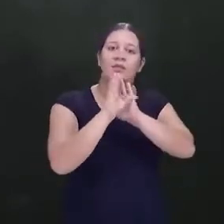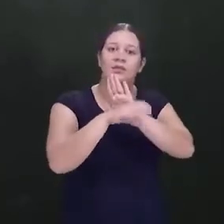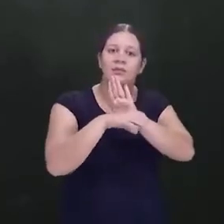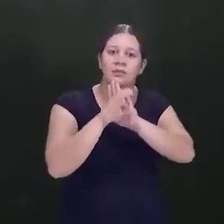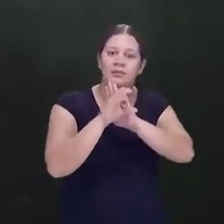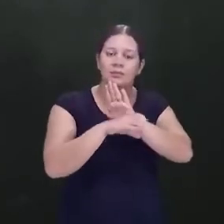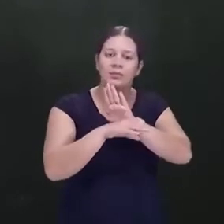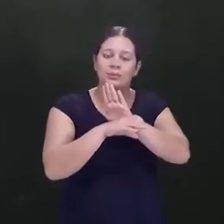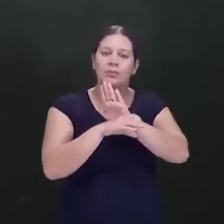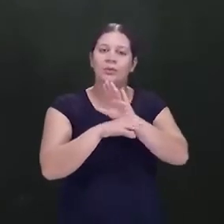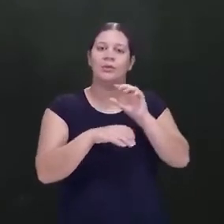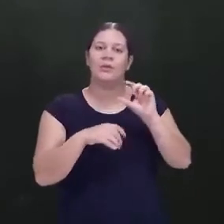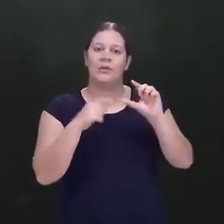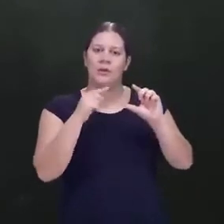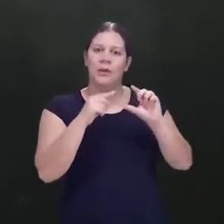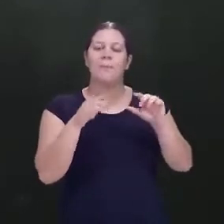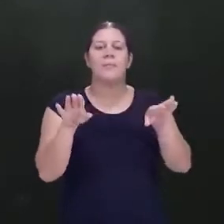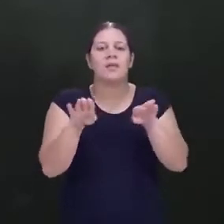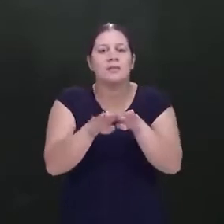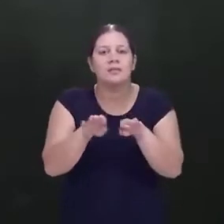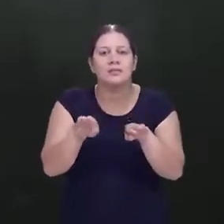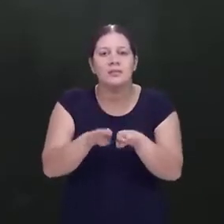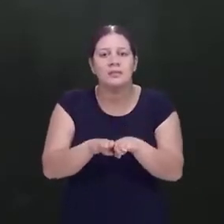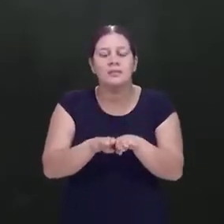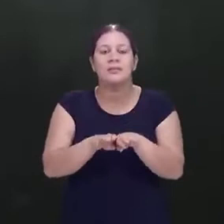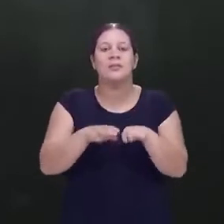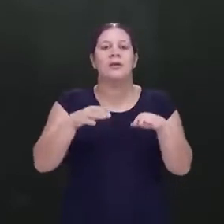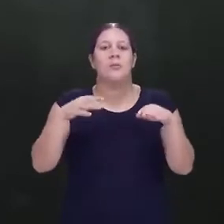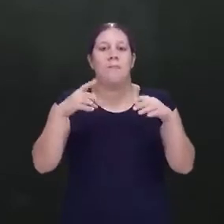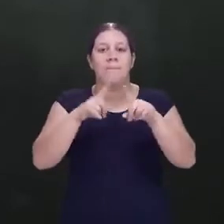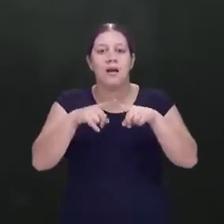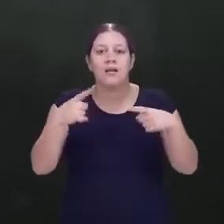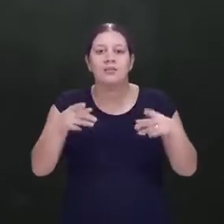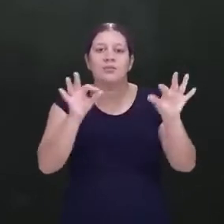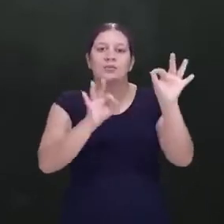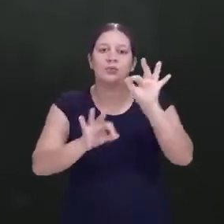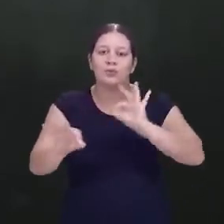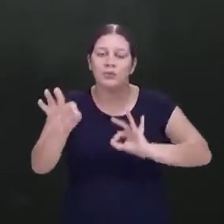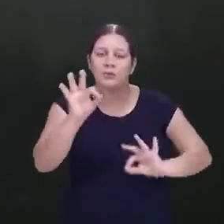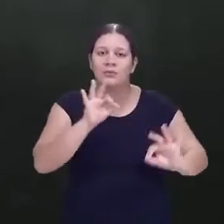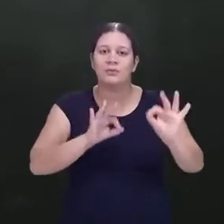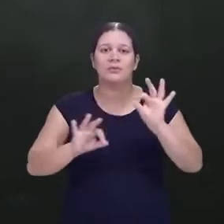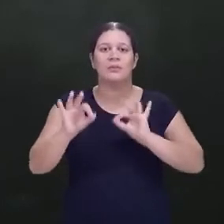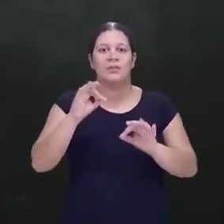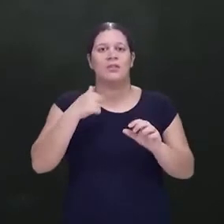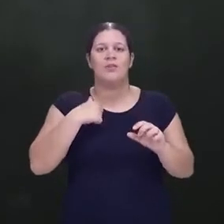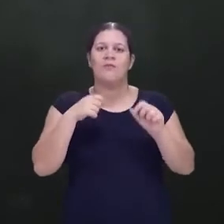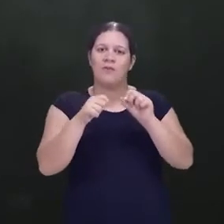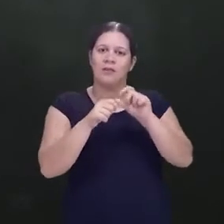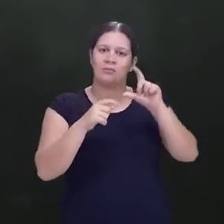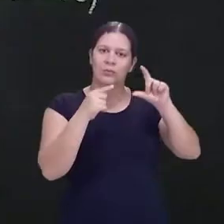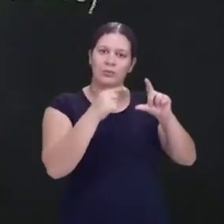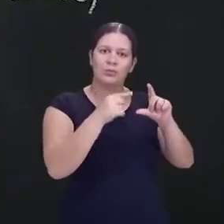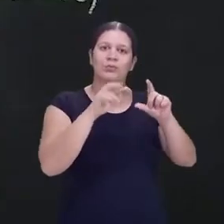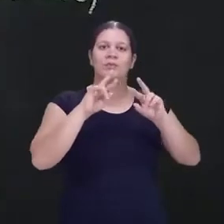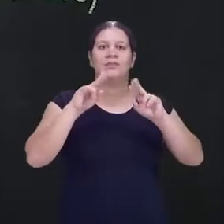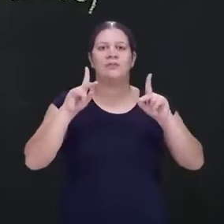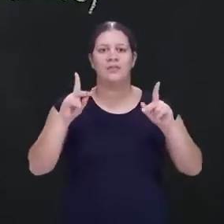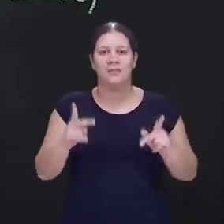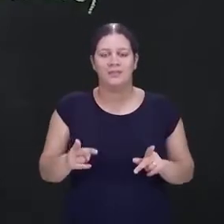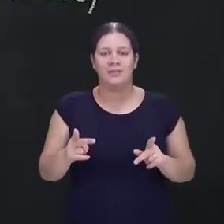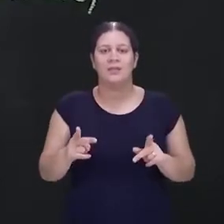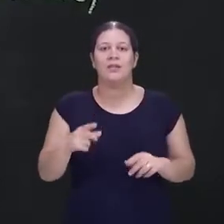conteúdo, a essência, até é a mesma, mas há uma reorganização e eu formo um produto diferente. Quando